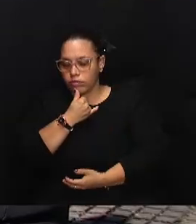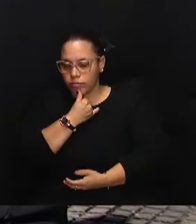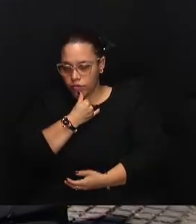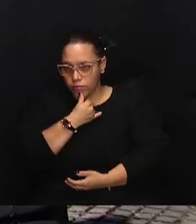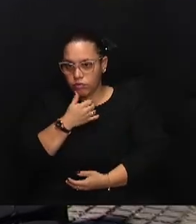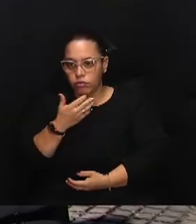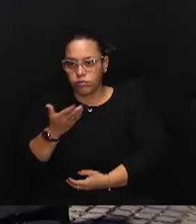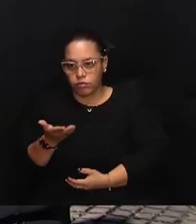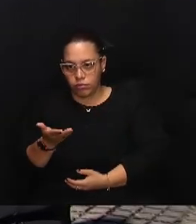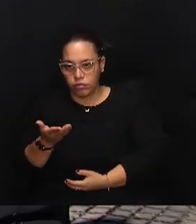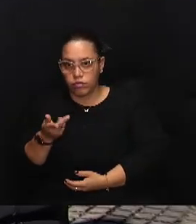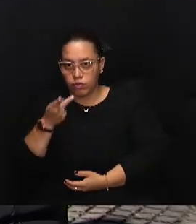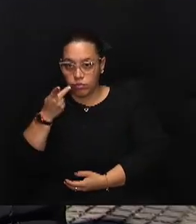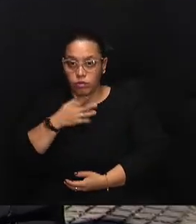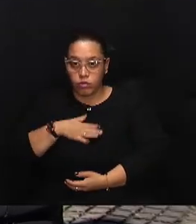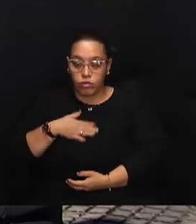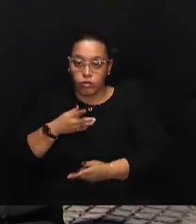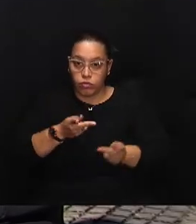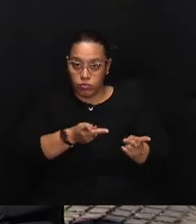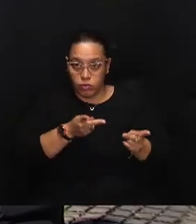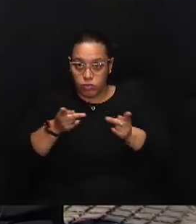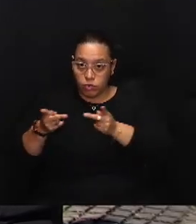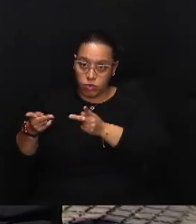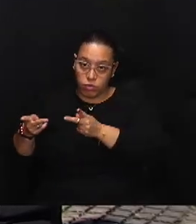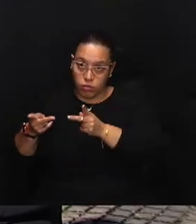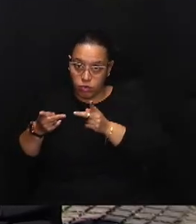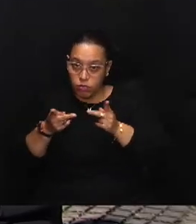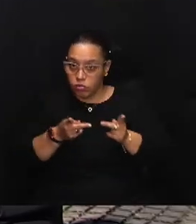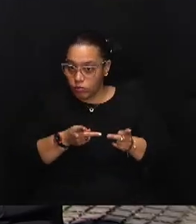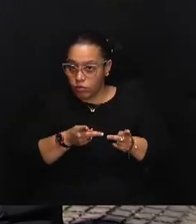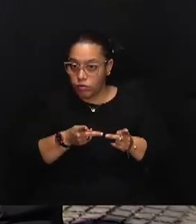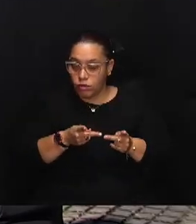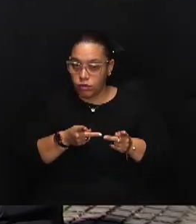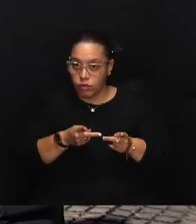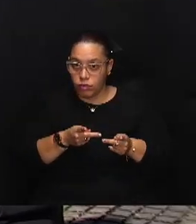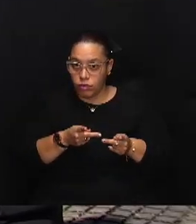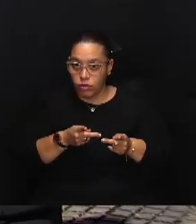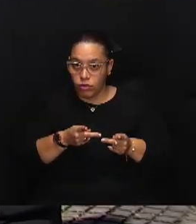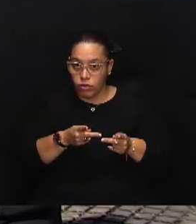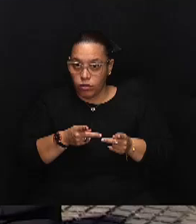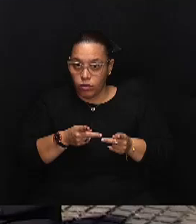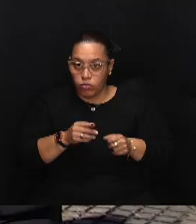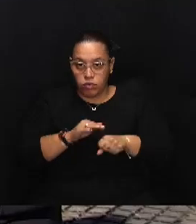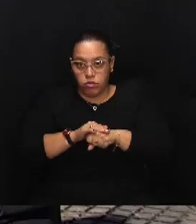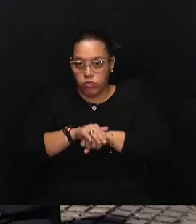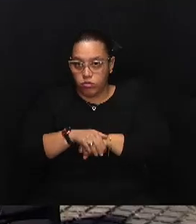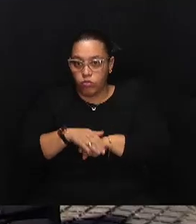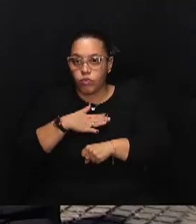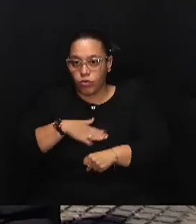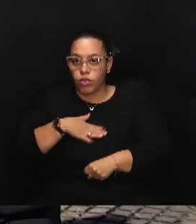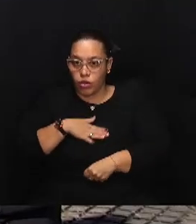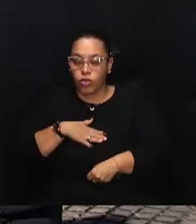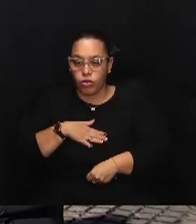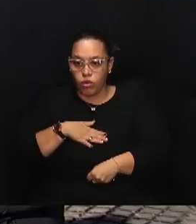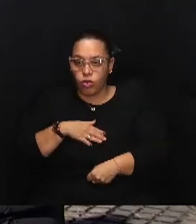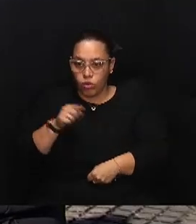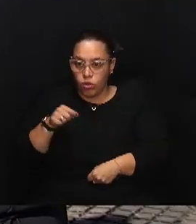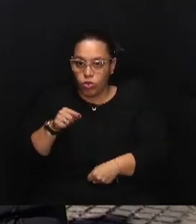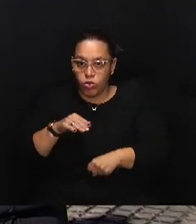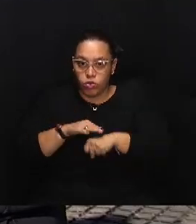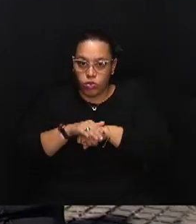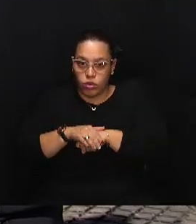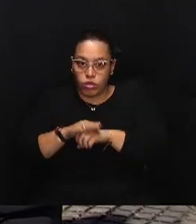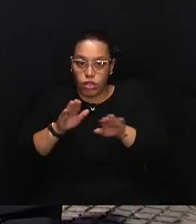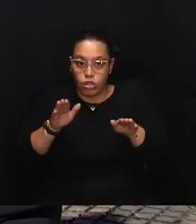que eu gosto de fazer as visitas aqui, não tenho nenhuma obsessão com a noite. Eu gosto de vir à noite aqui porque o cemitério